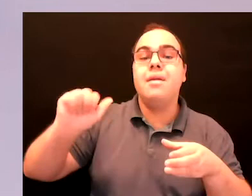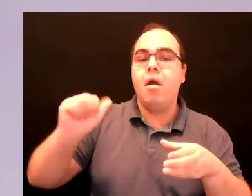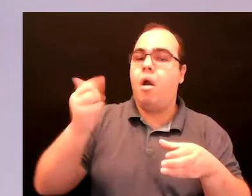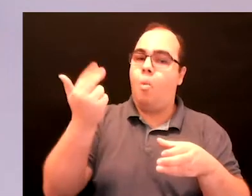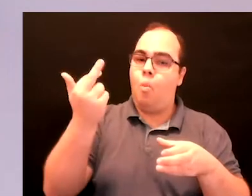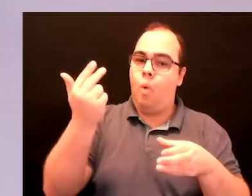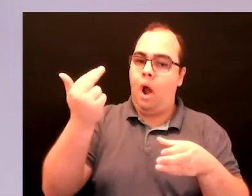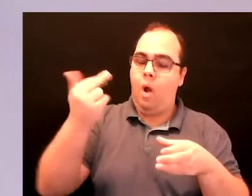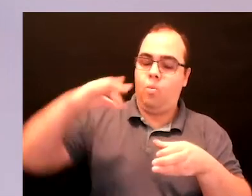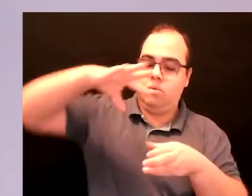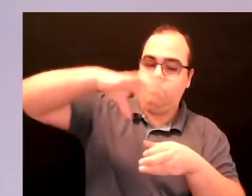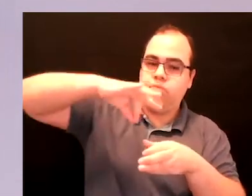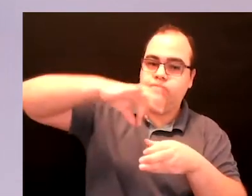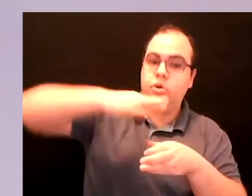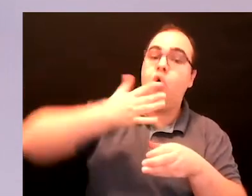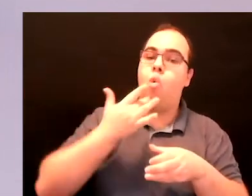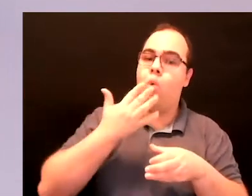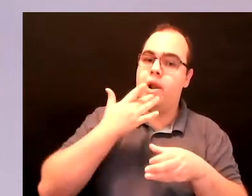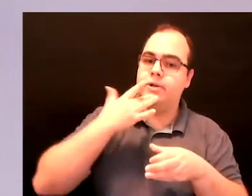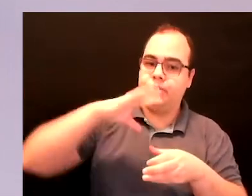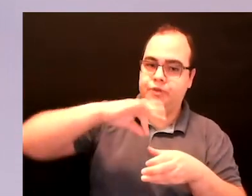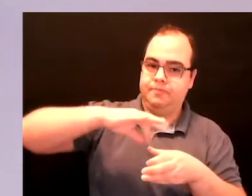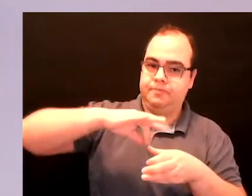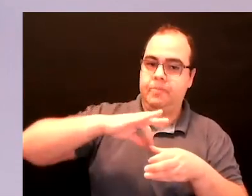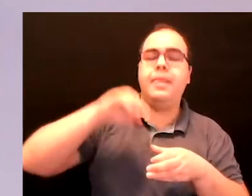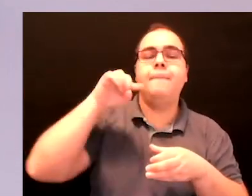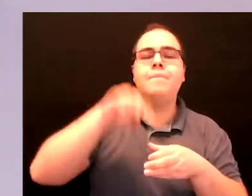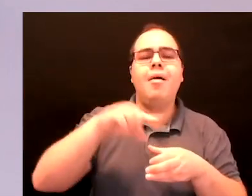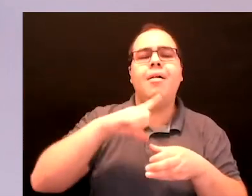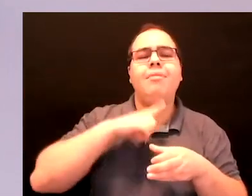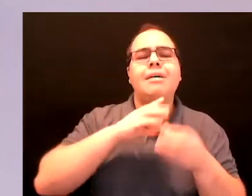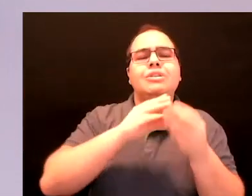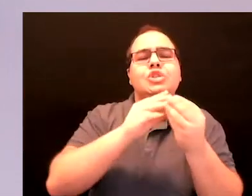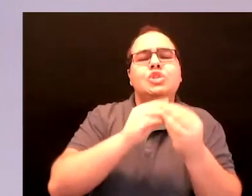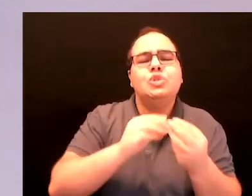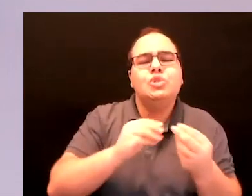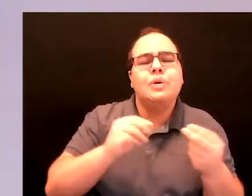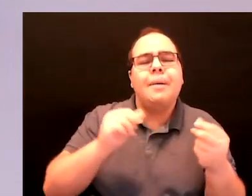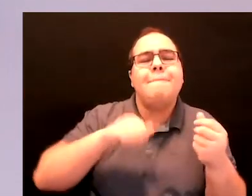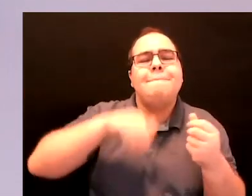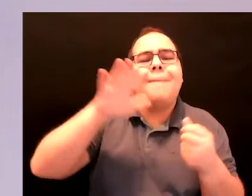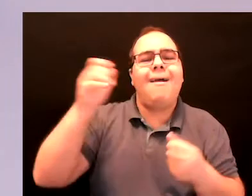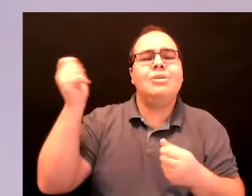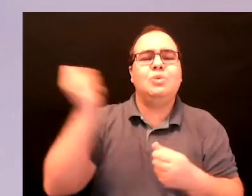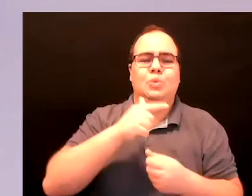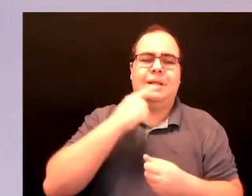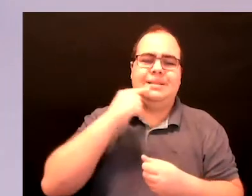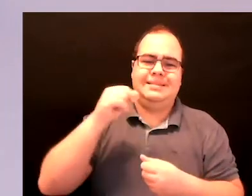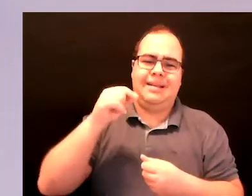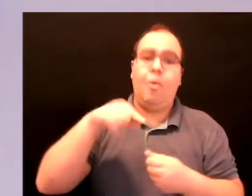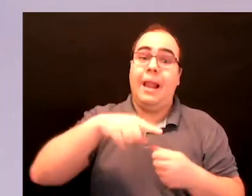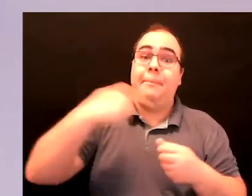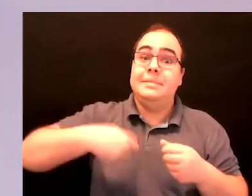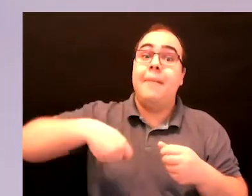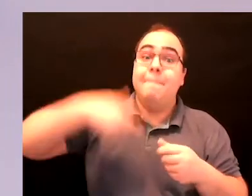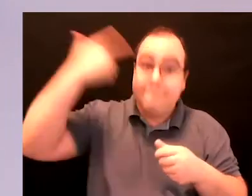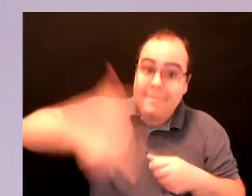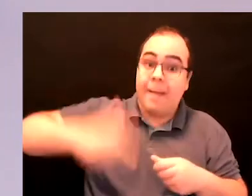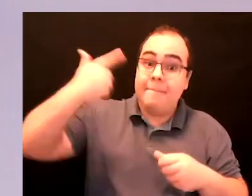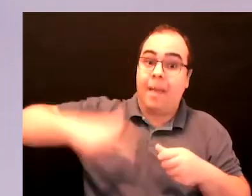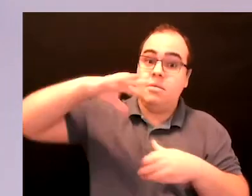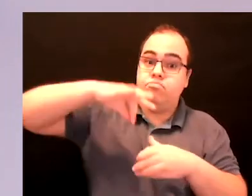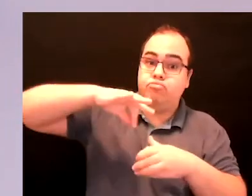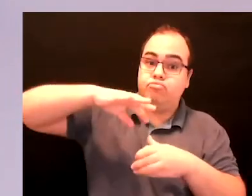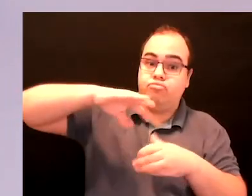Vou pingar umas gotas de corante aqui. A mica, ela absorve muito mais corante do que o sal, então ela precisa de